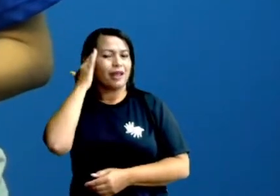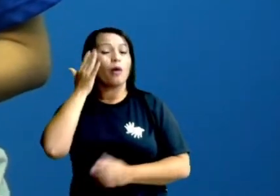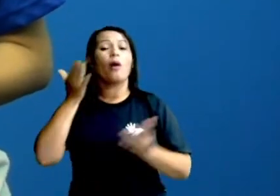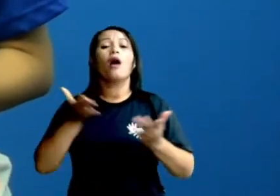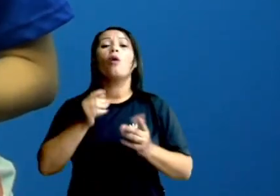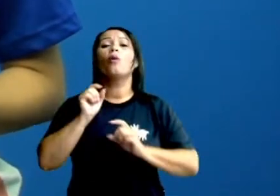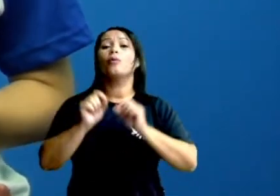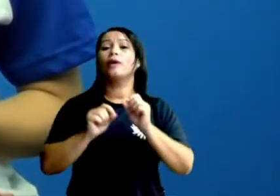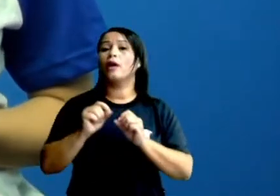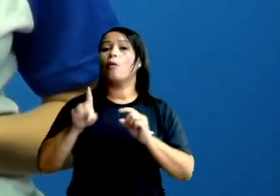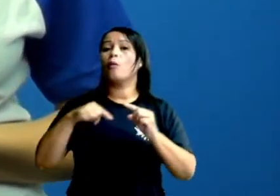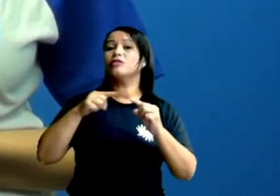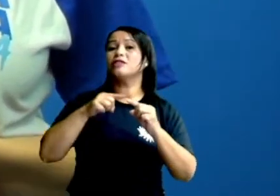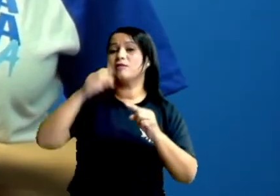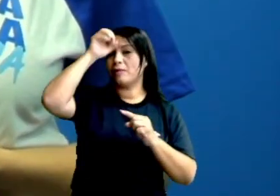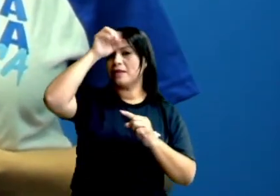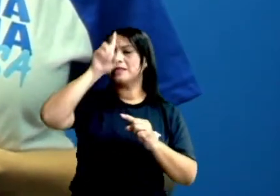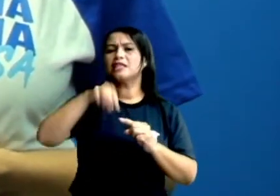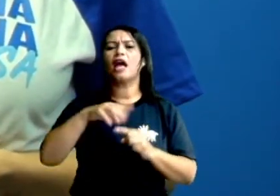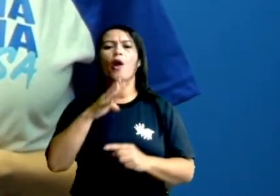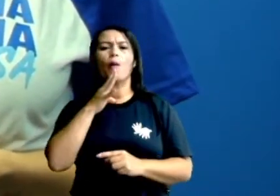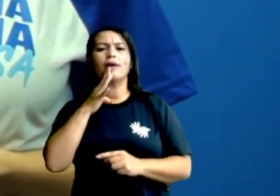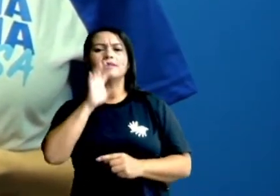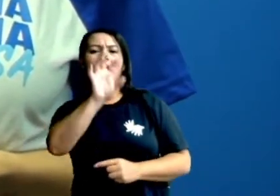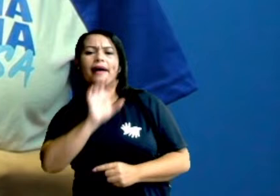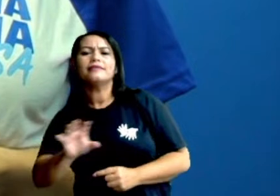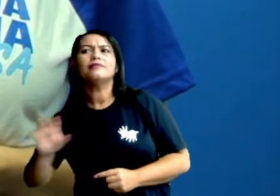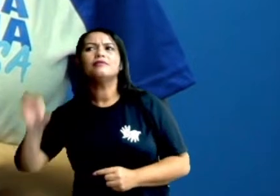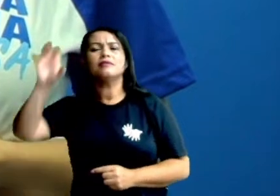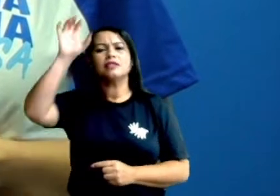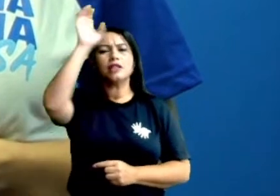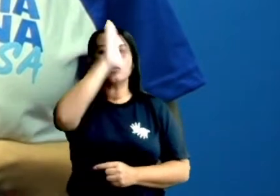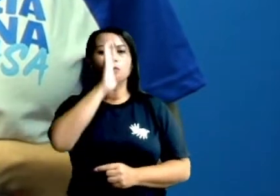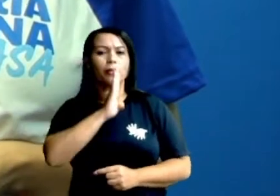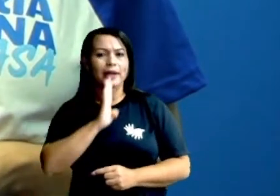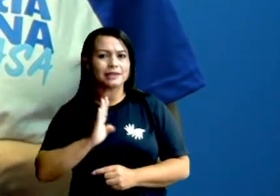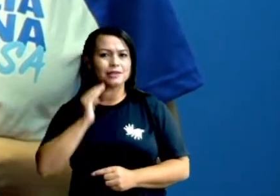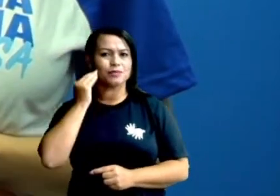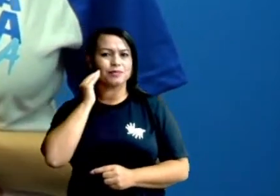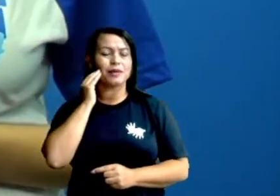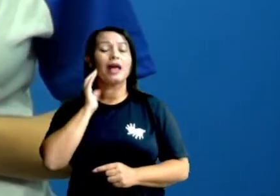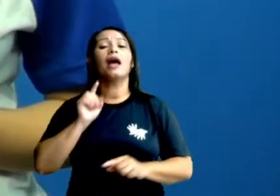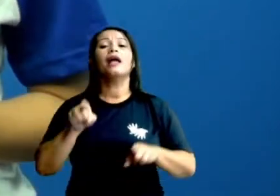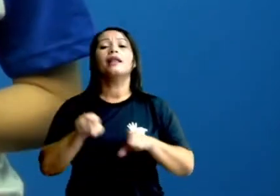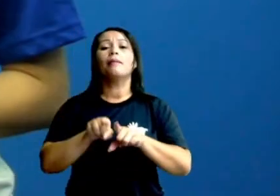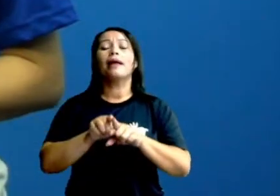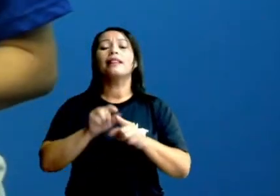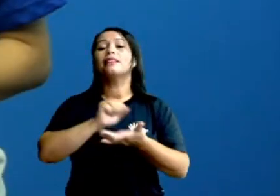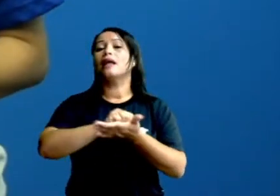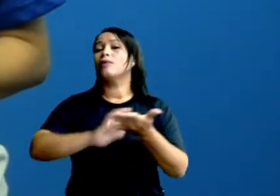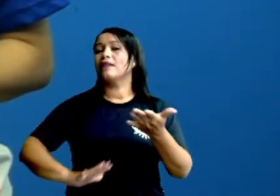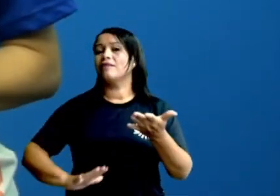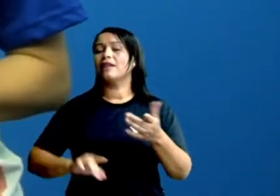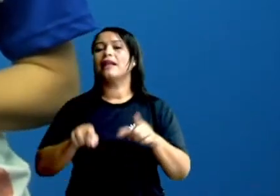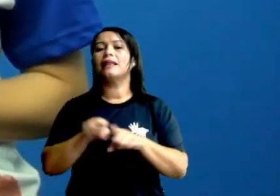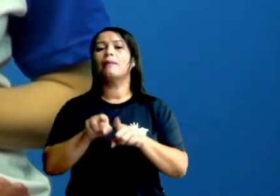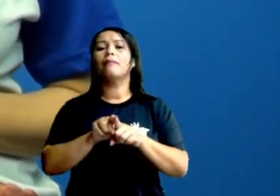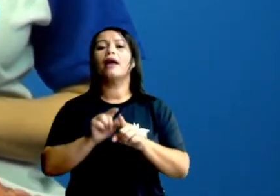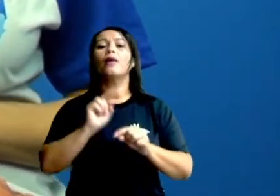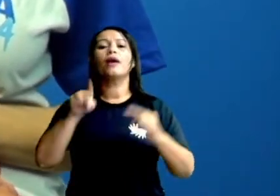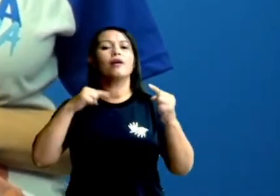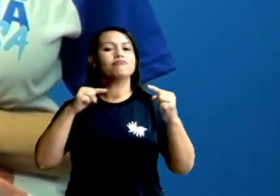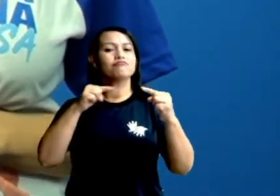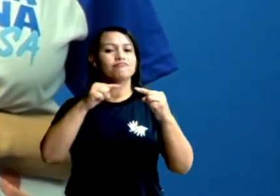da aprendizagem de hoje é conhecer a divisão do Brasil em complexos regionais. A habilidade da Base Nacional